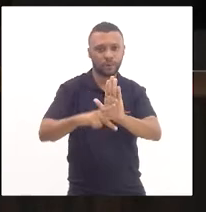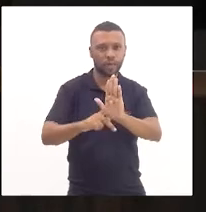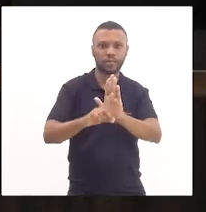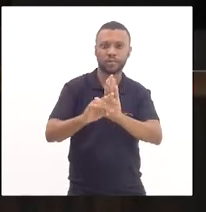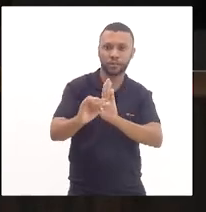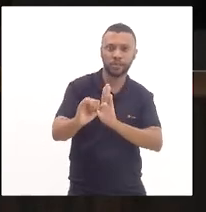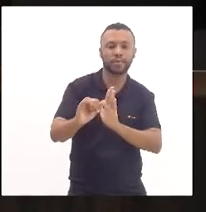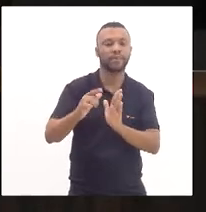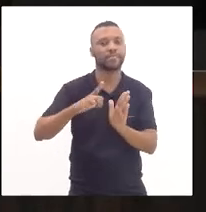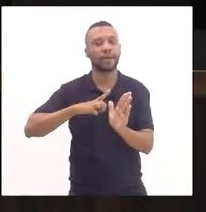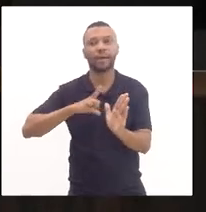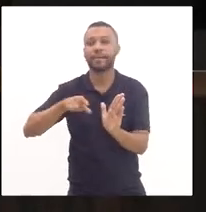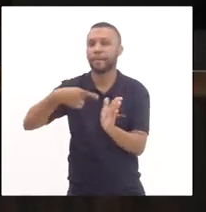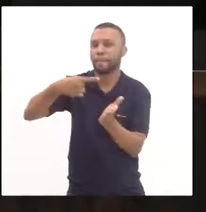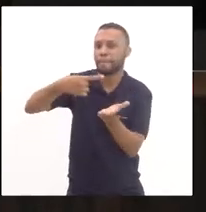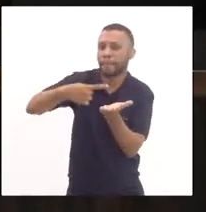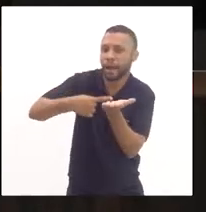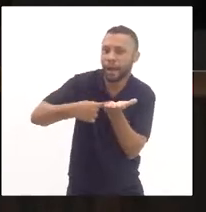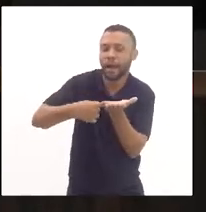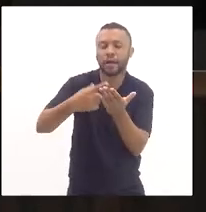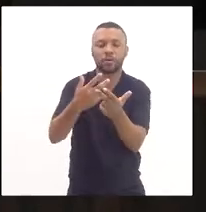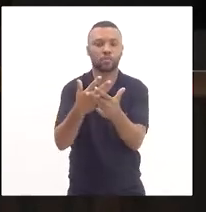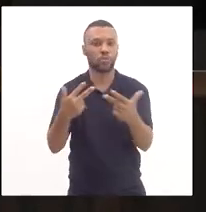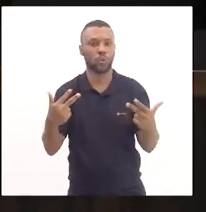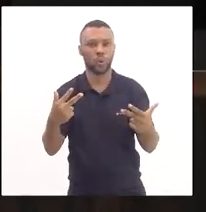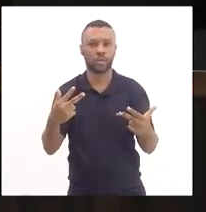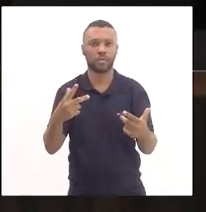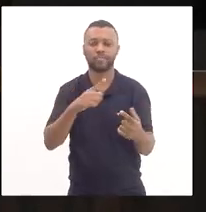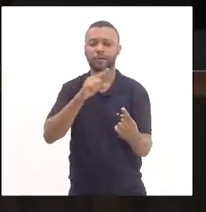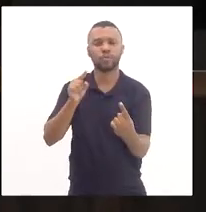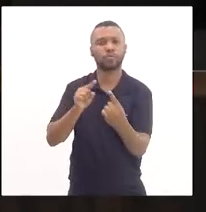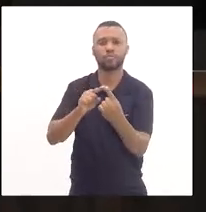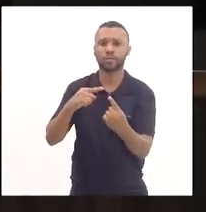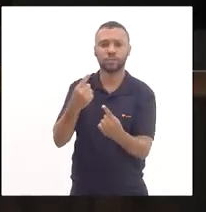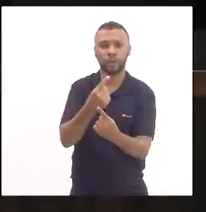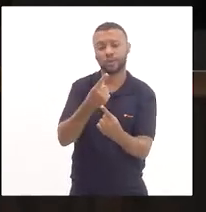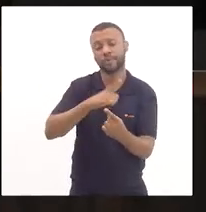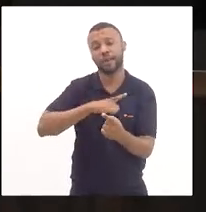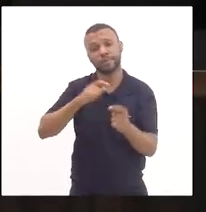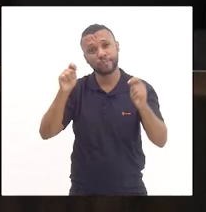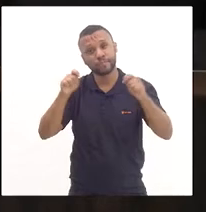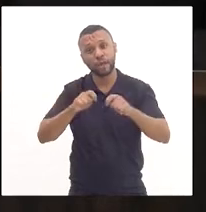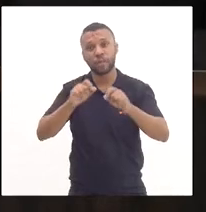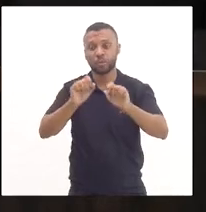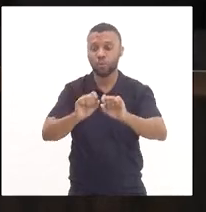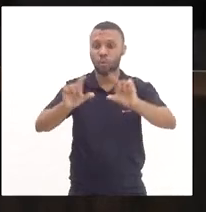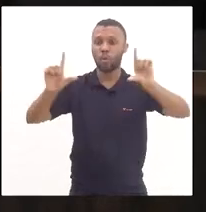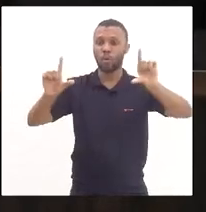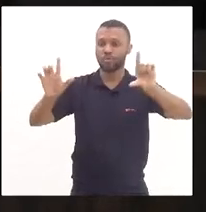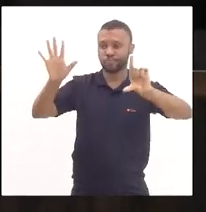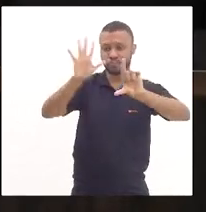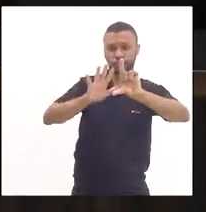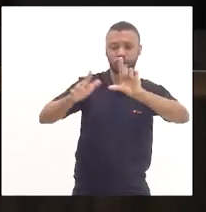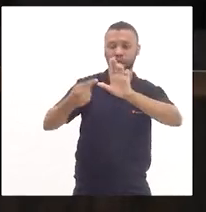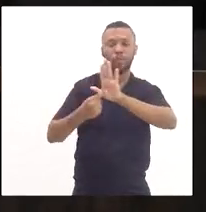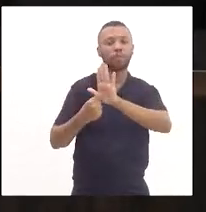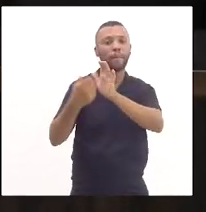que tivesse algo para que a gente pudesse, no espaço do telão,